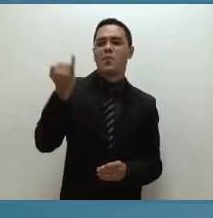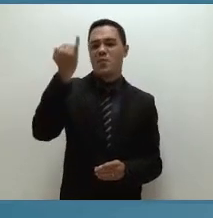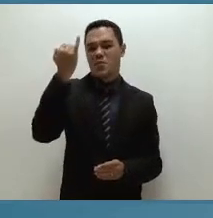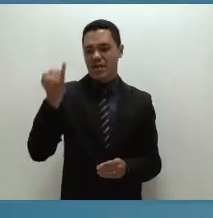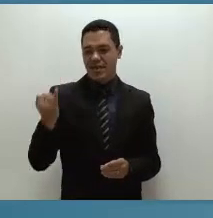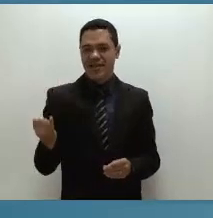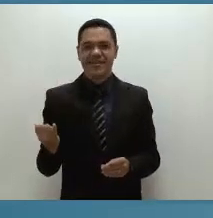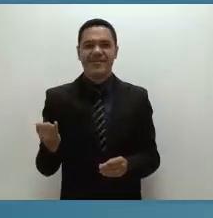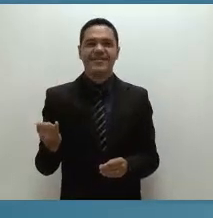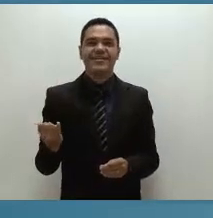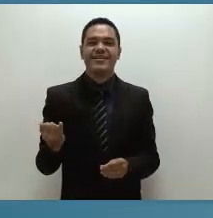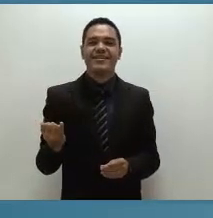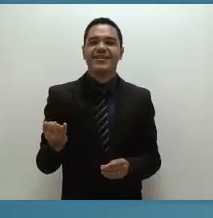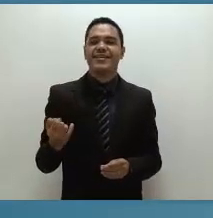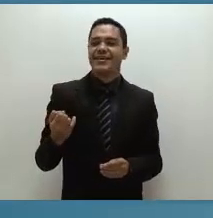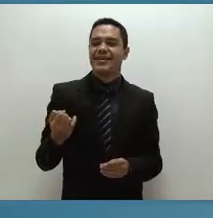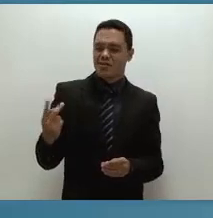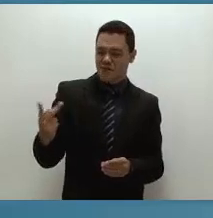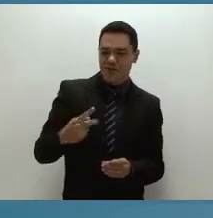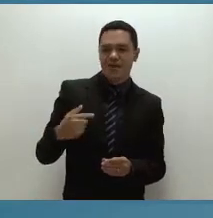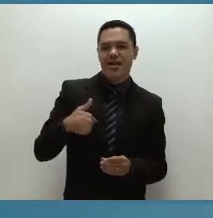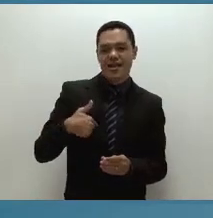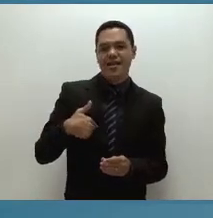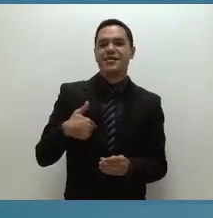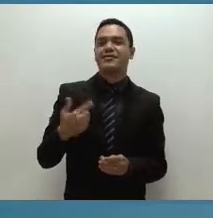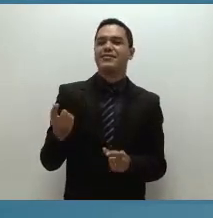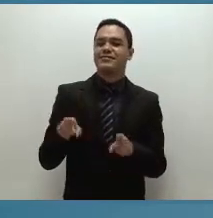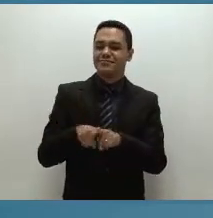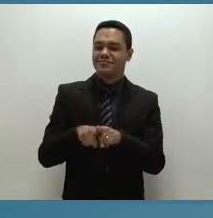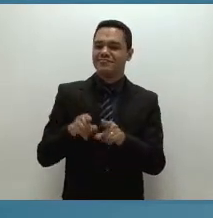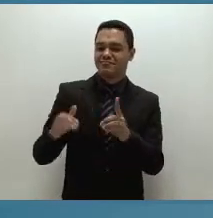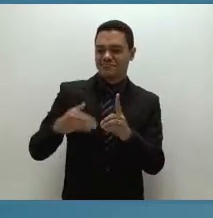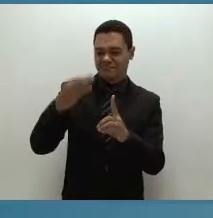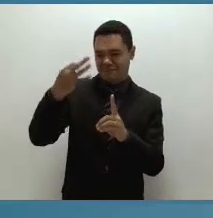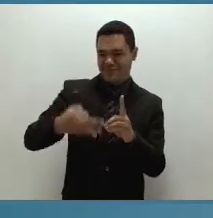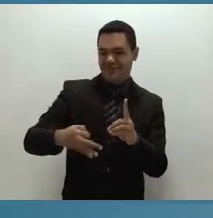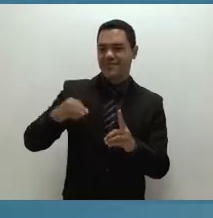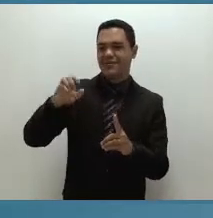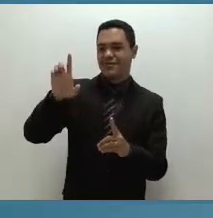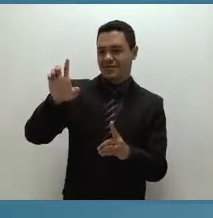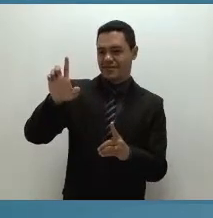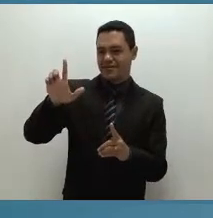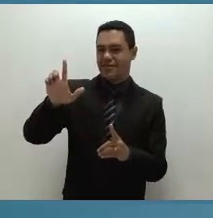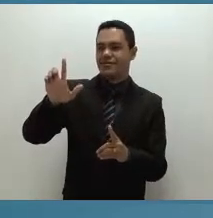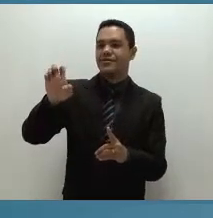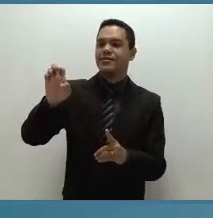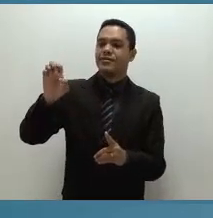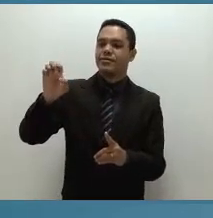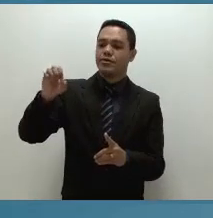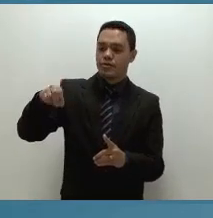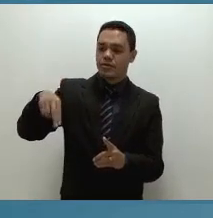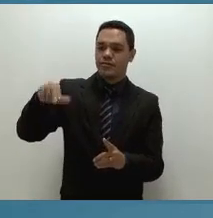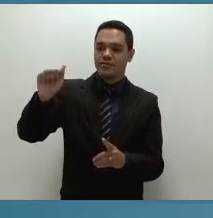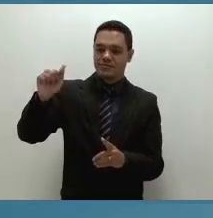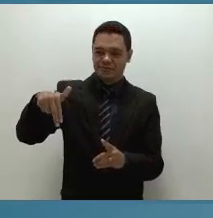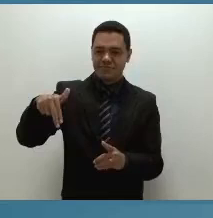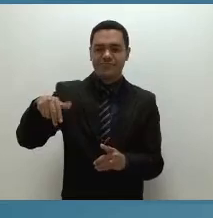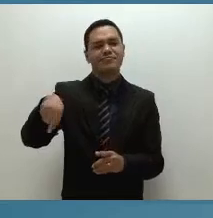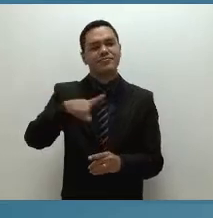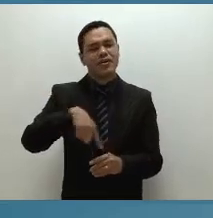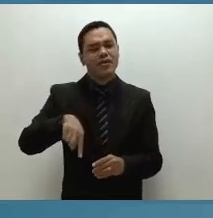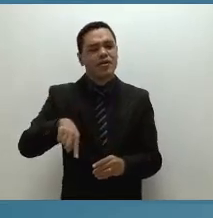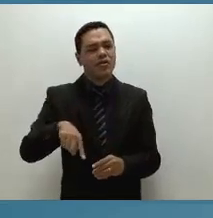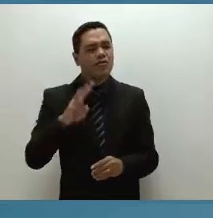é para mim, desembargador Leonan, ouvir dos meus colegas, das minhas